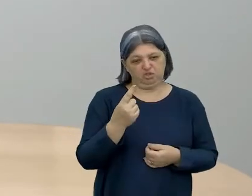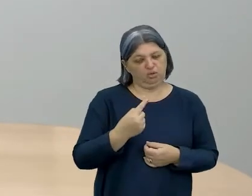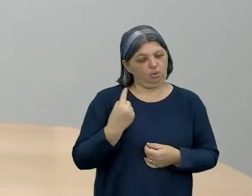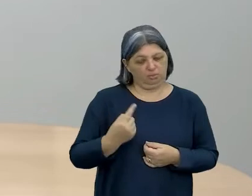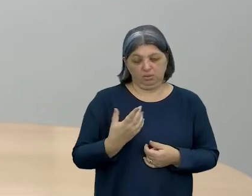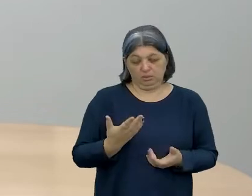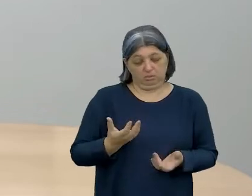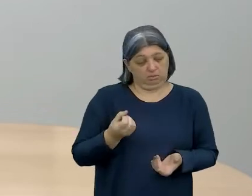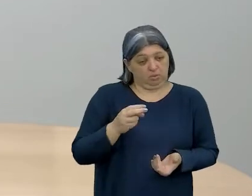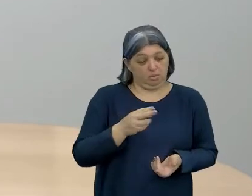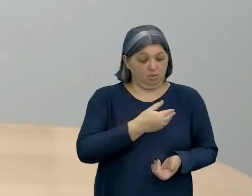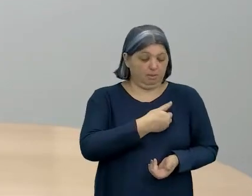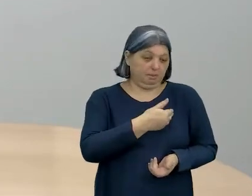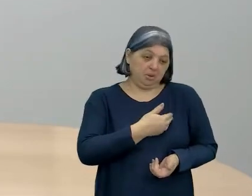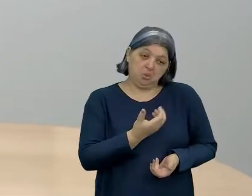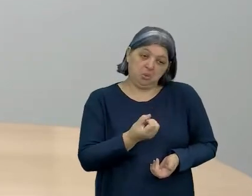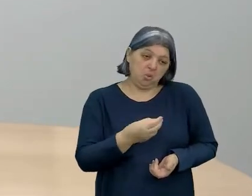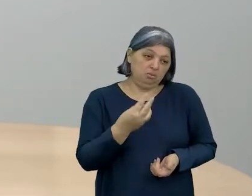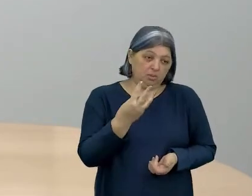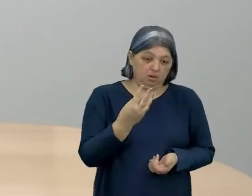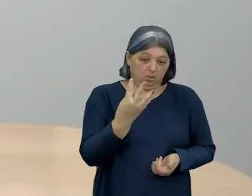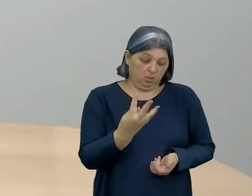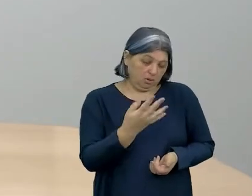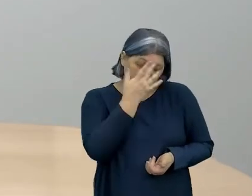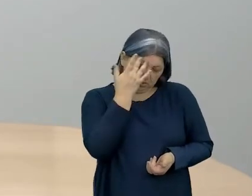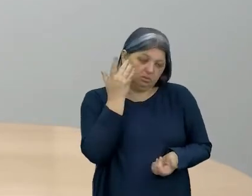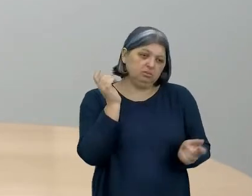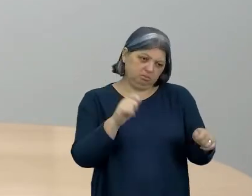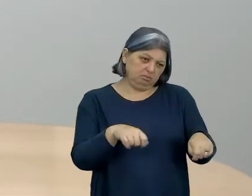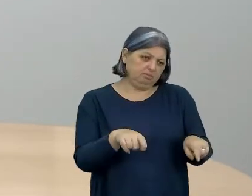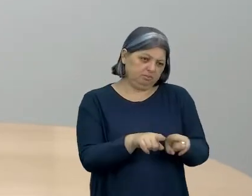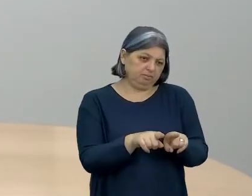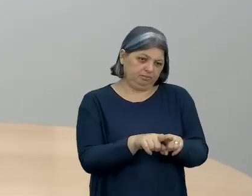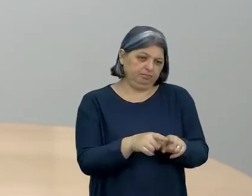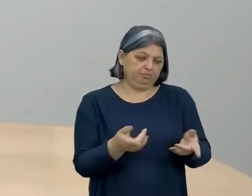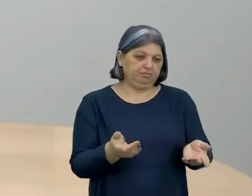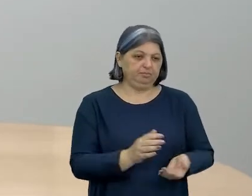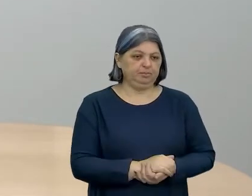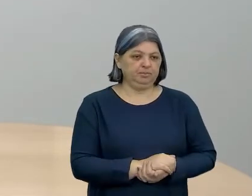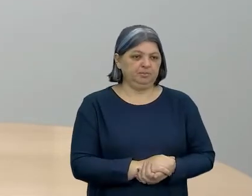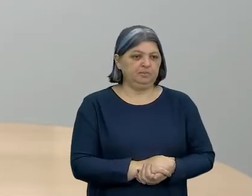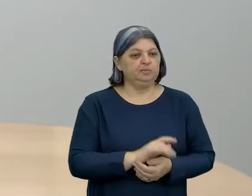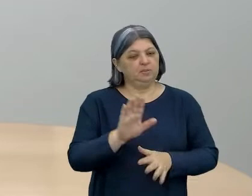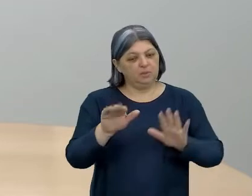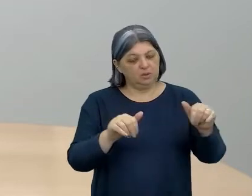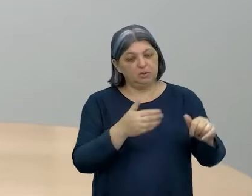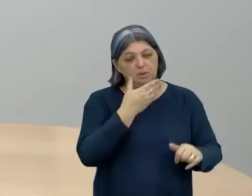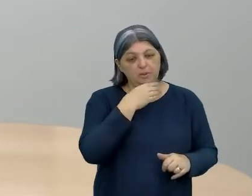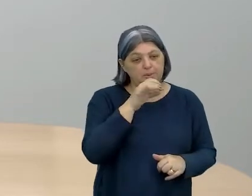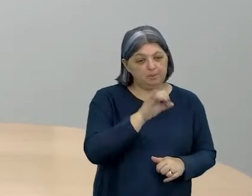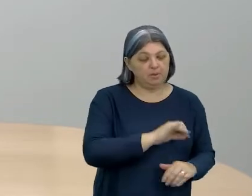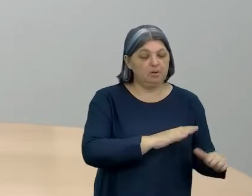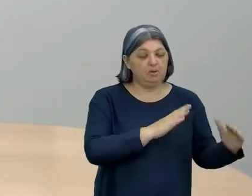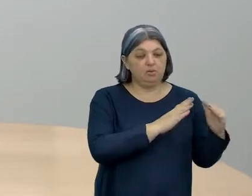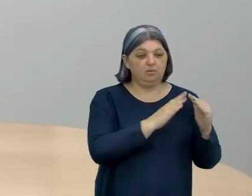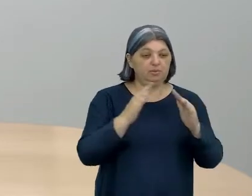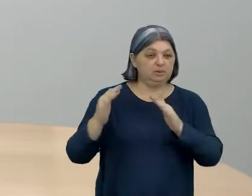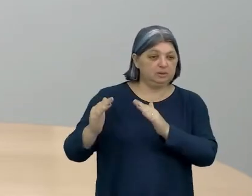colegas, ou de 3 a 4 pessoas também é bem bacana. Chama seus irmãos, chama seus